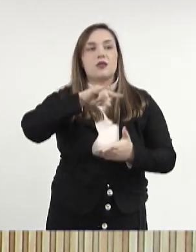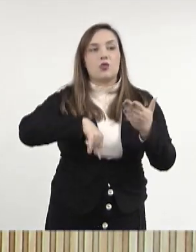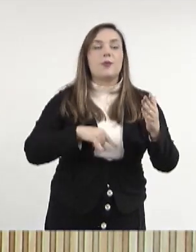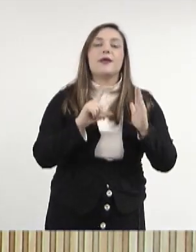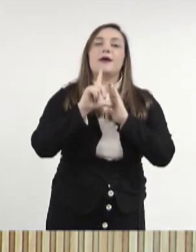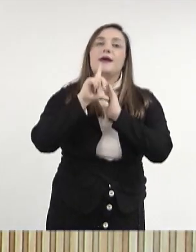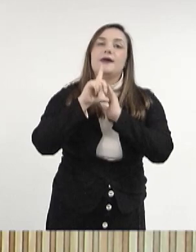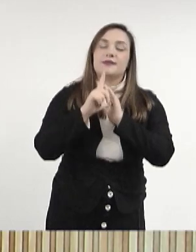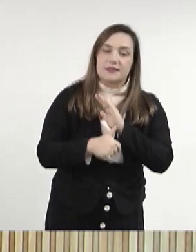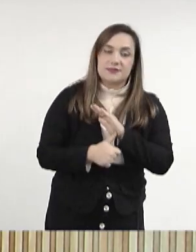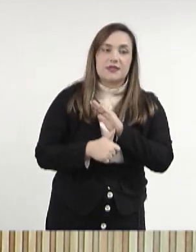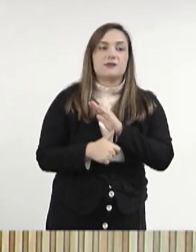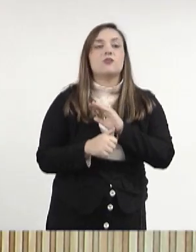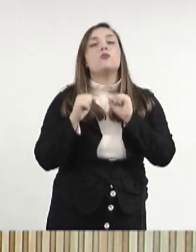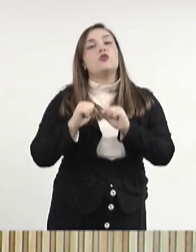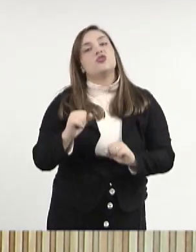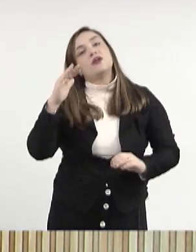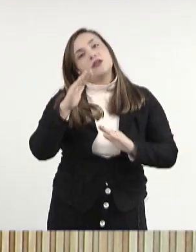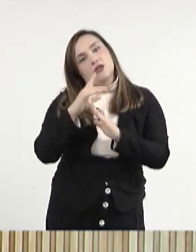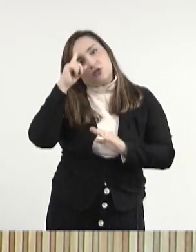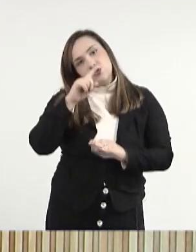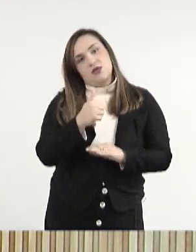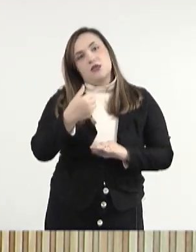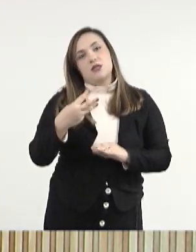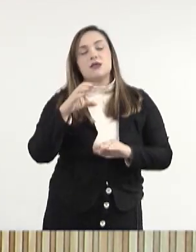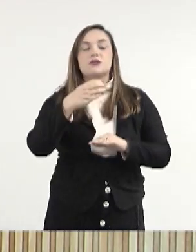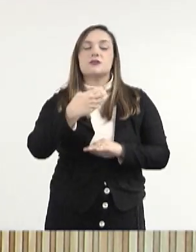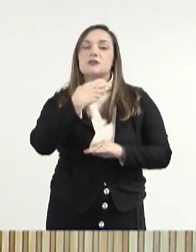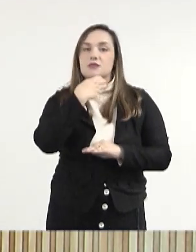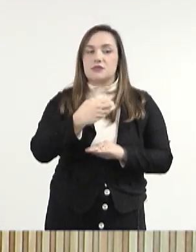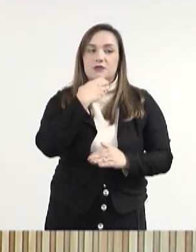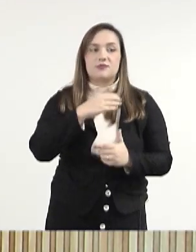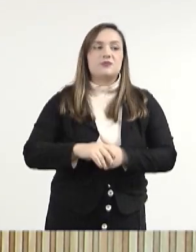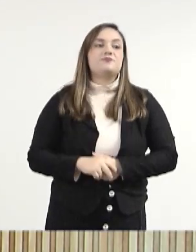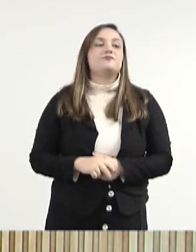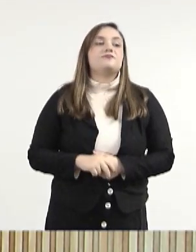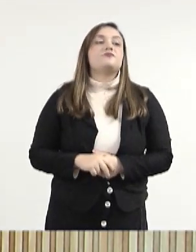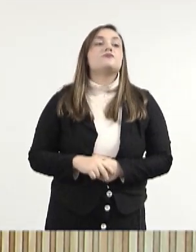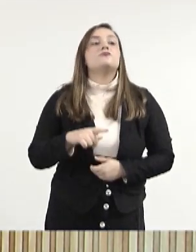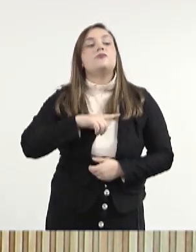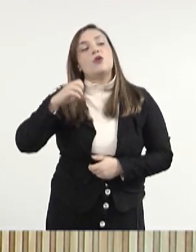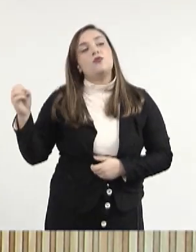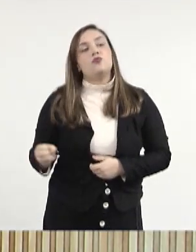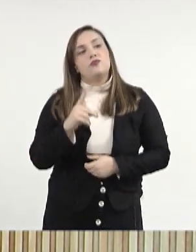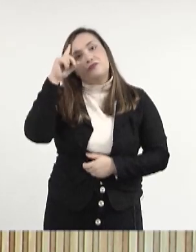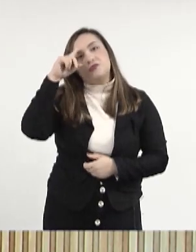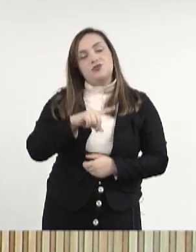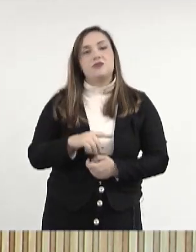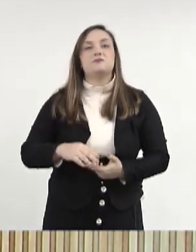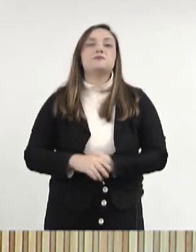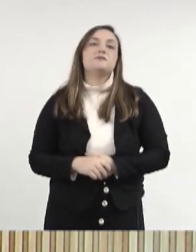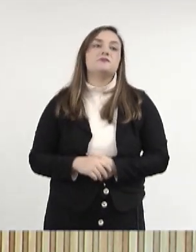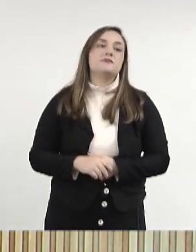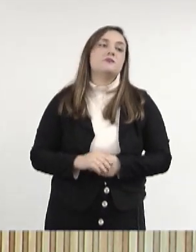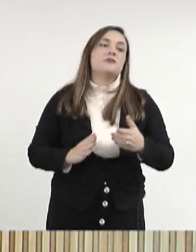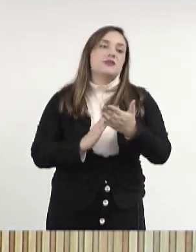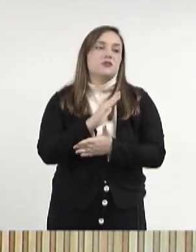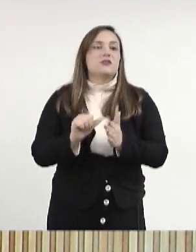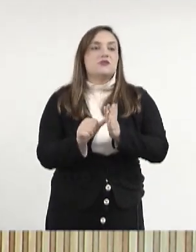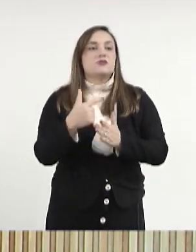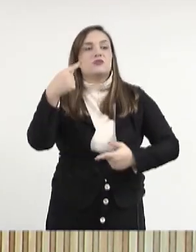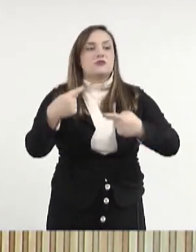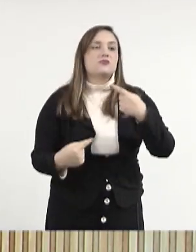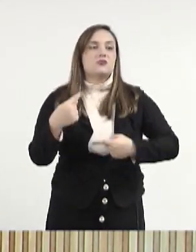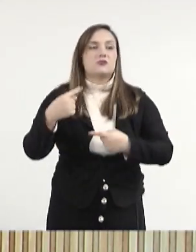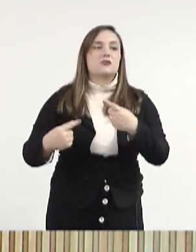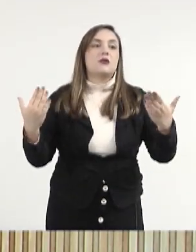não está entregue, até 13 de dezembro, também possibilitando essa nova data. Matéria, então, aprovada em segunda discussão, já segue